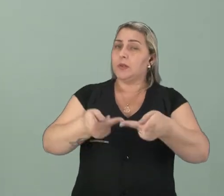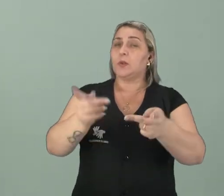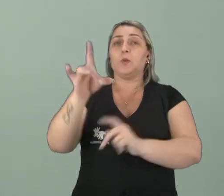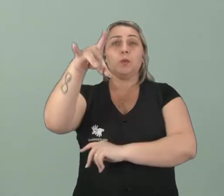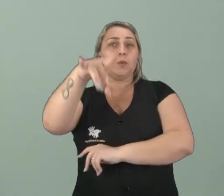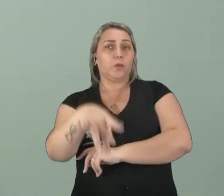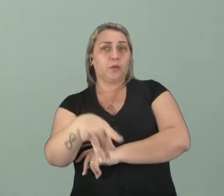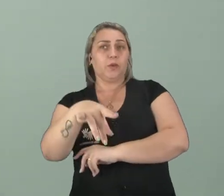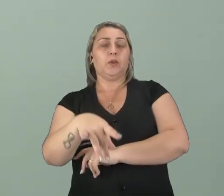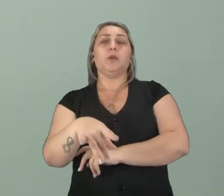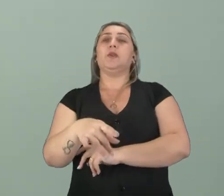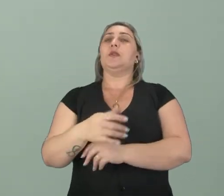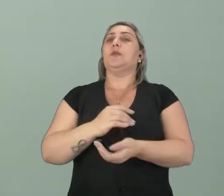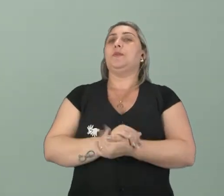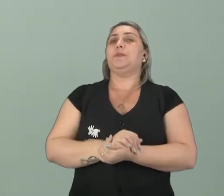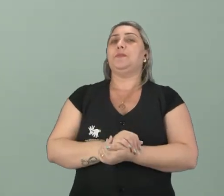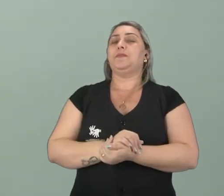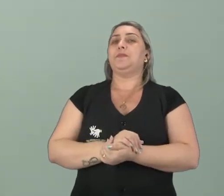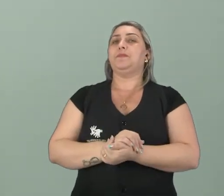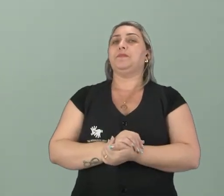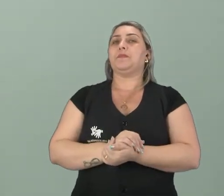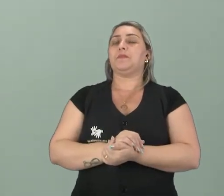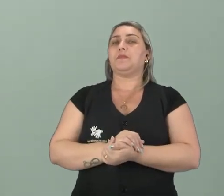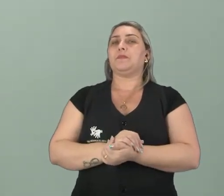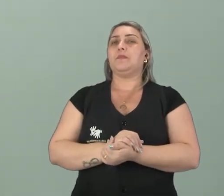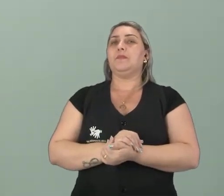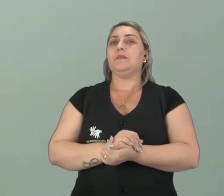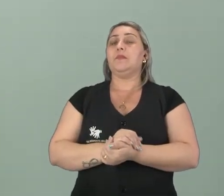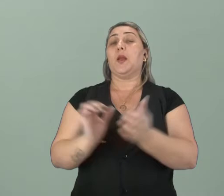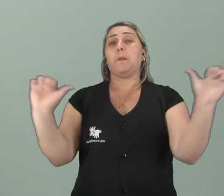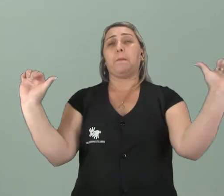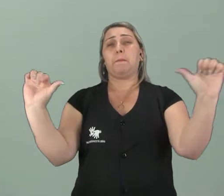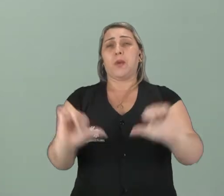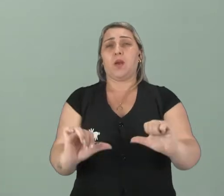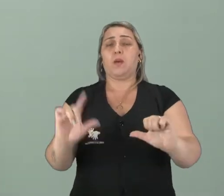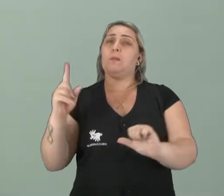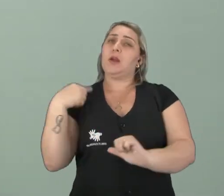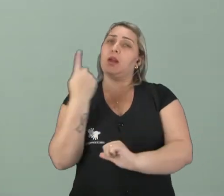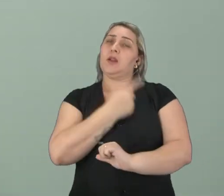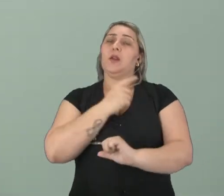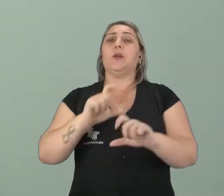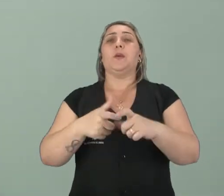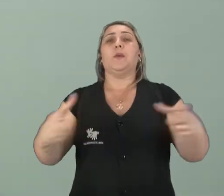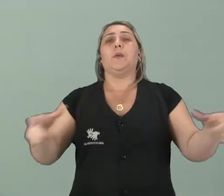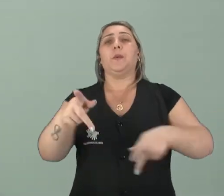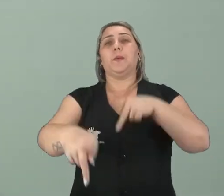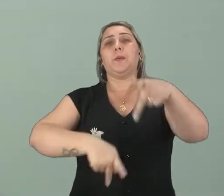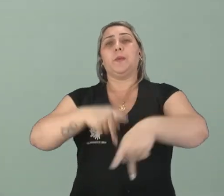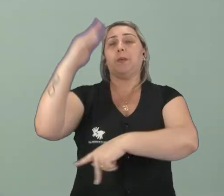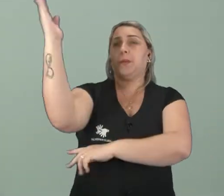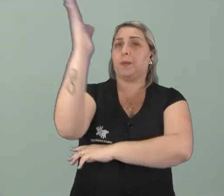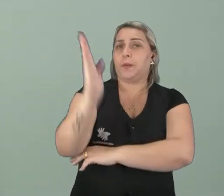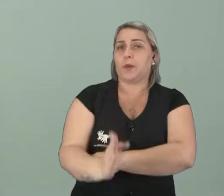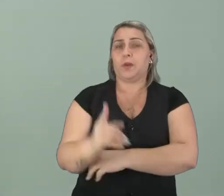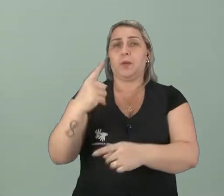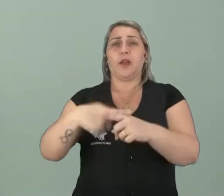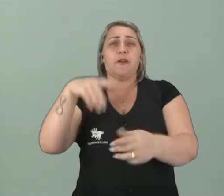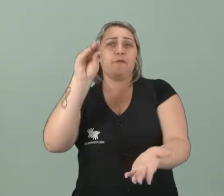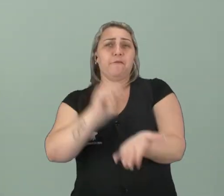Esse último item, por sinal, foi o processo pior para a nossa urbanização brasileira,